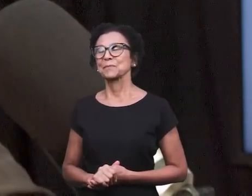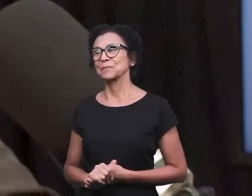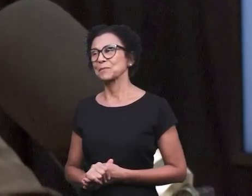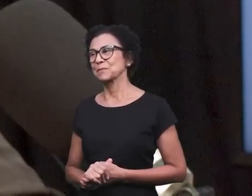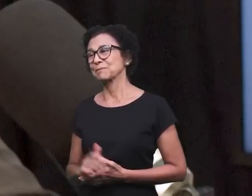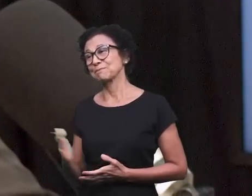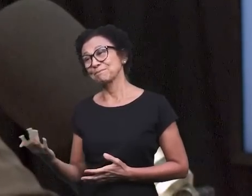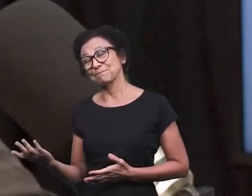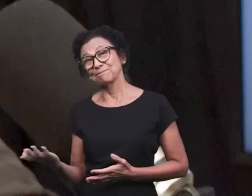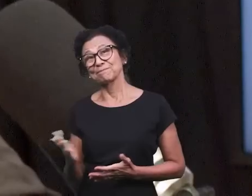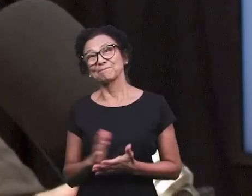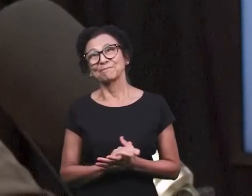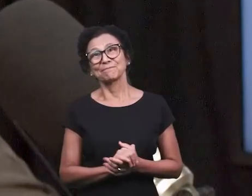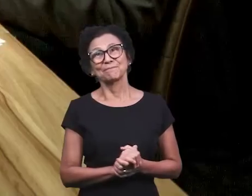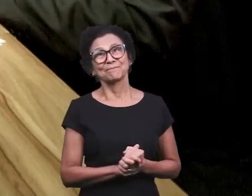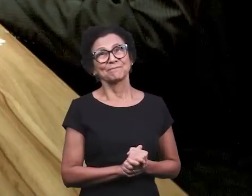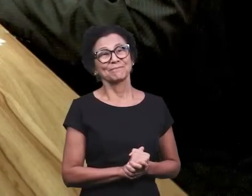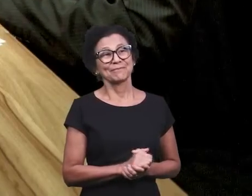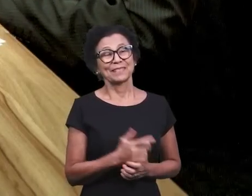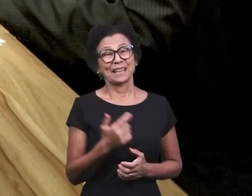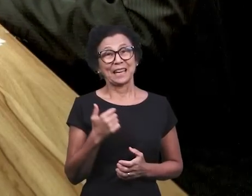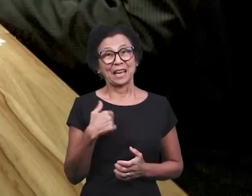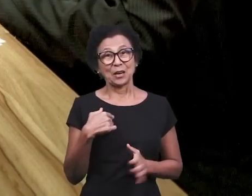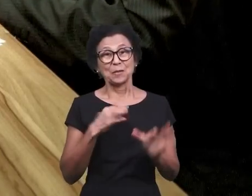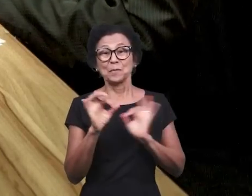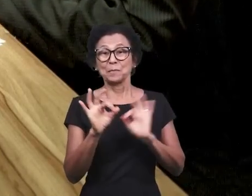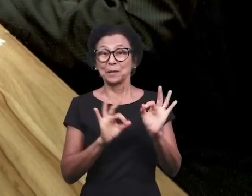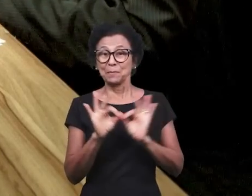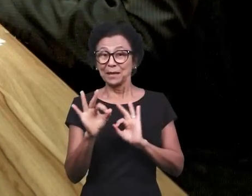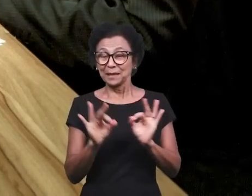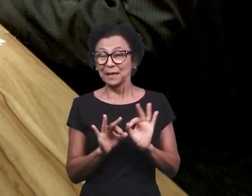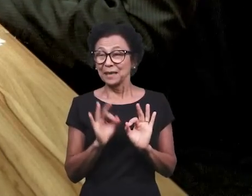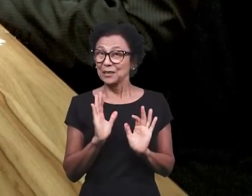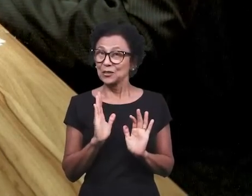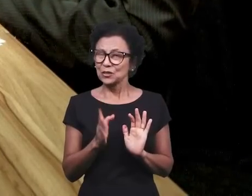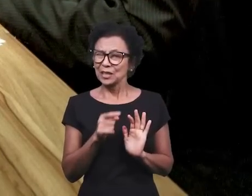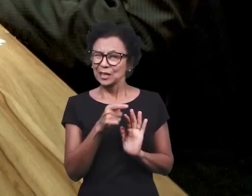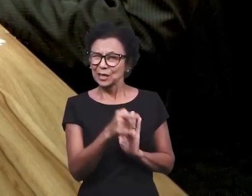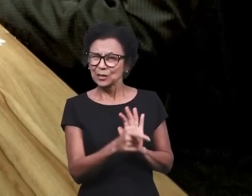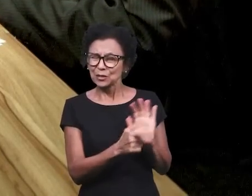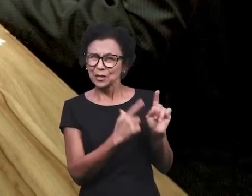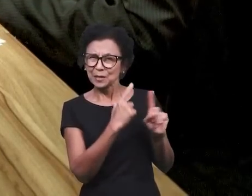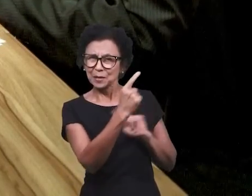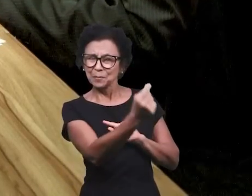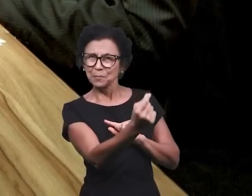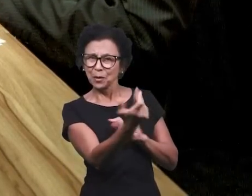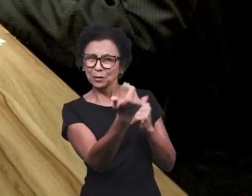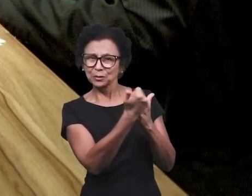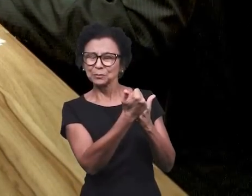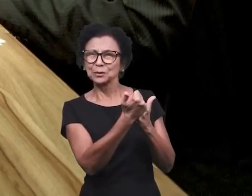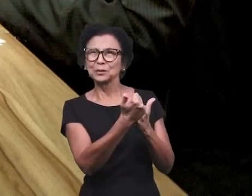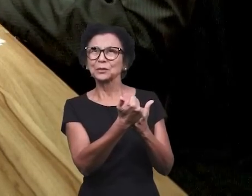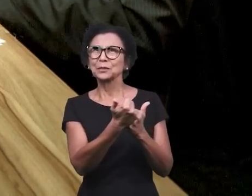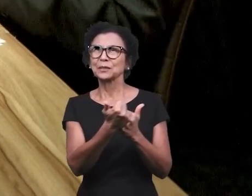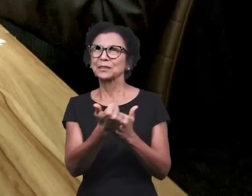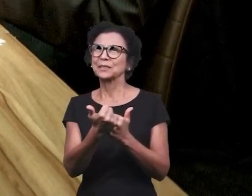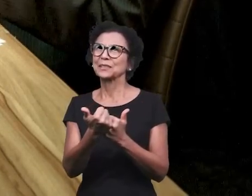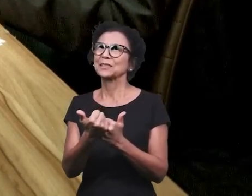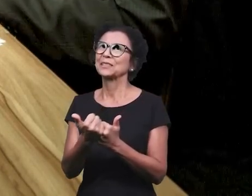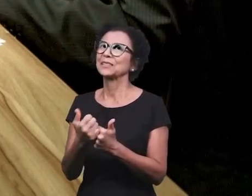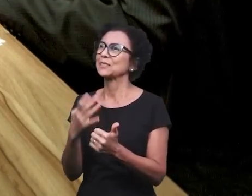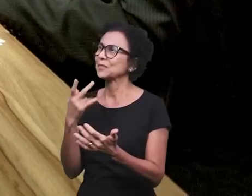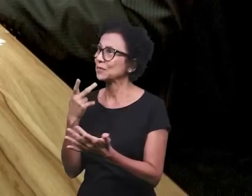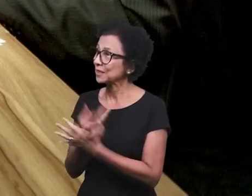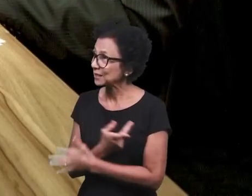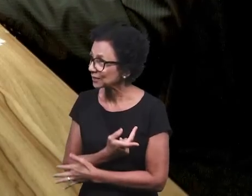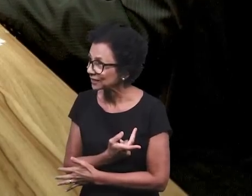o termo de desistência, deu para ele. Já tinha o termo pronto. Já estava tudo pronto. Era só o Urias sair e você entrar no lugar dele. Foi isso que aconteceu? Não foi isso